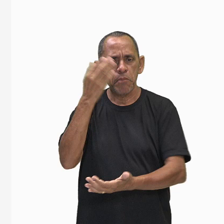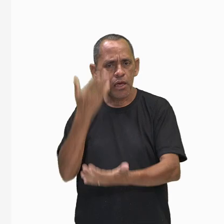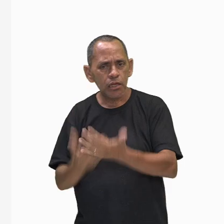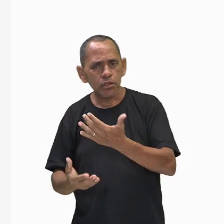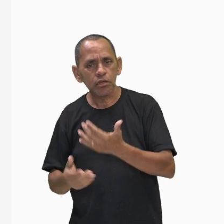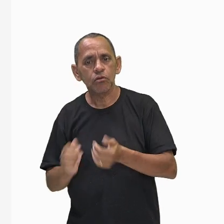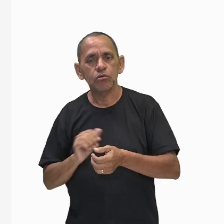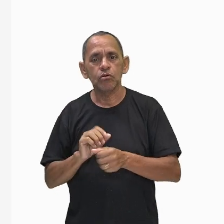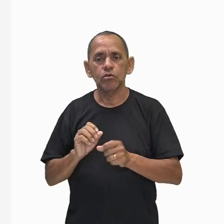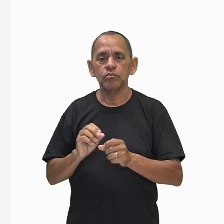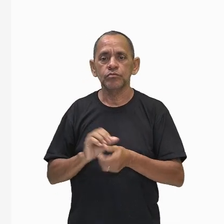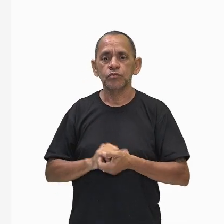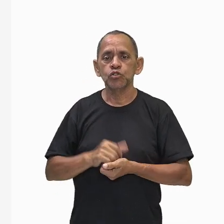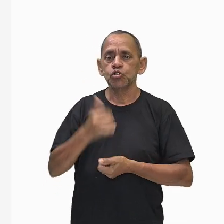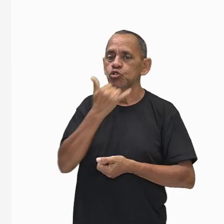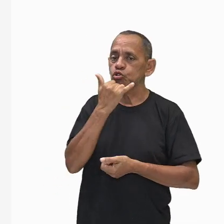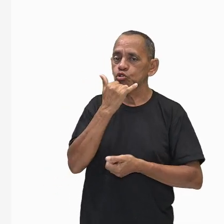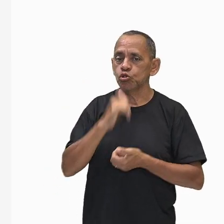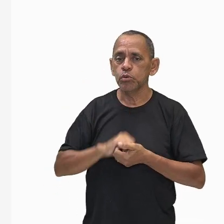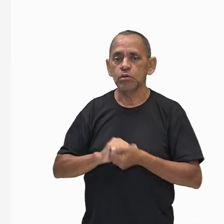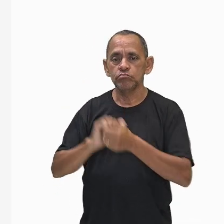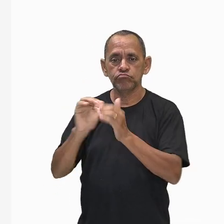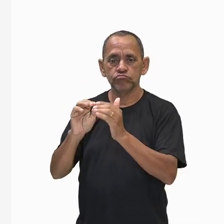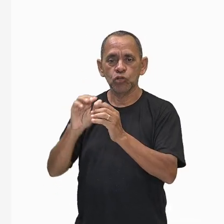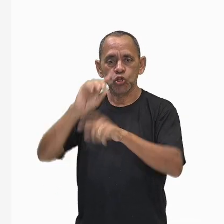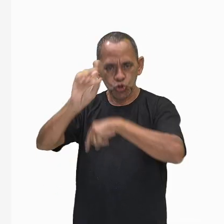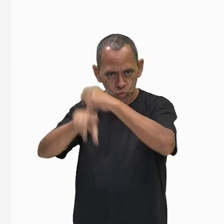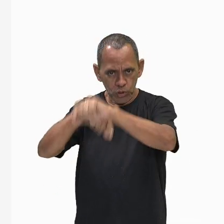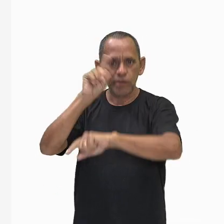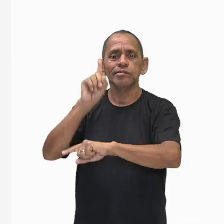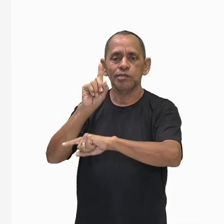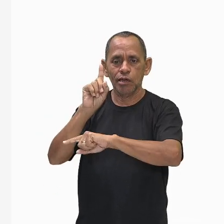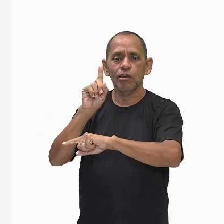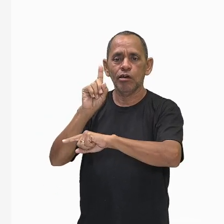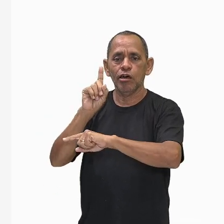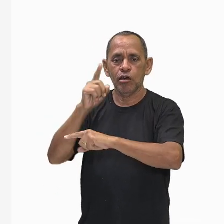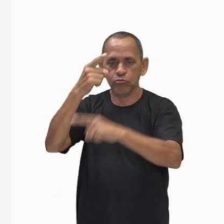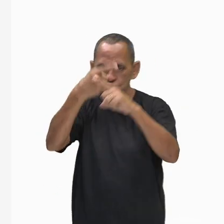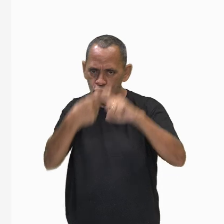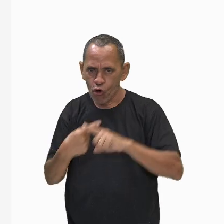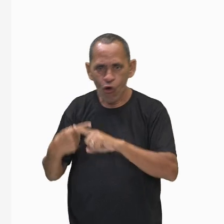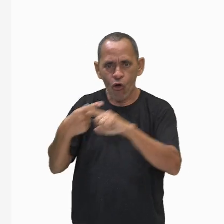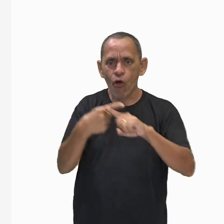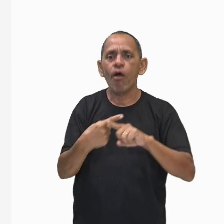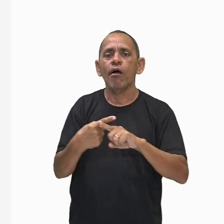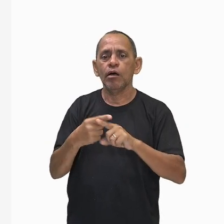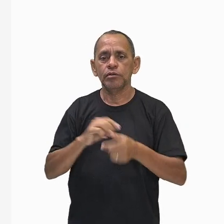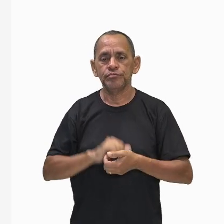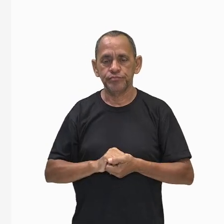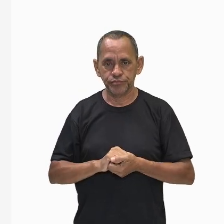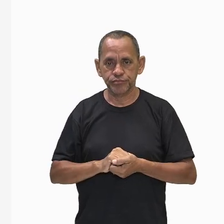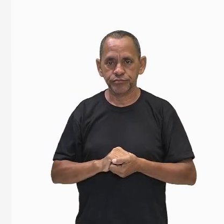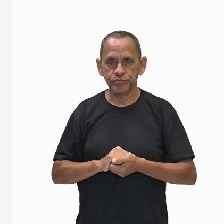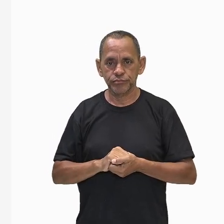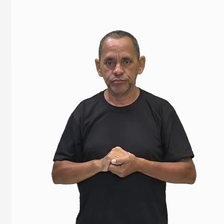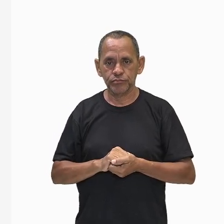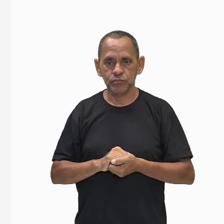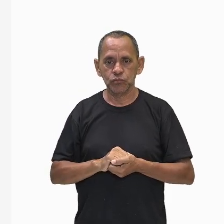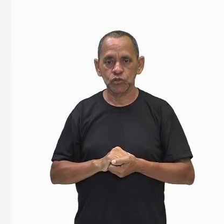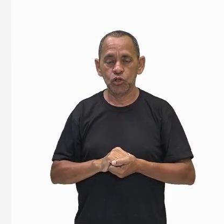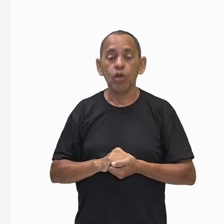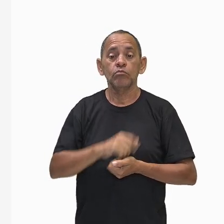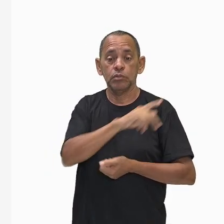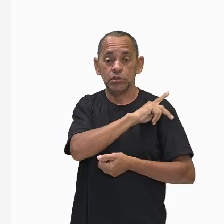consolidado com a superação definitiva das disputas políticas entre brancos e colorados. No entanto, o